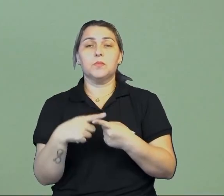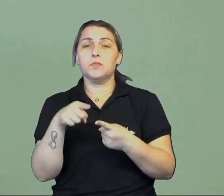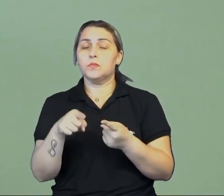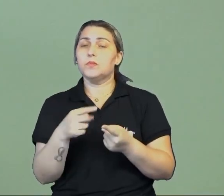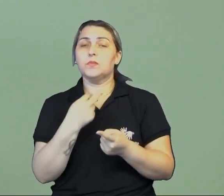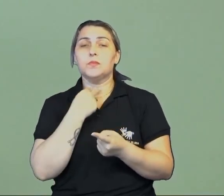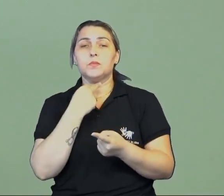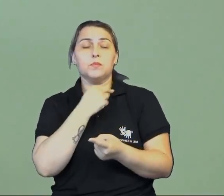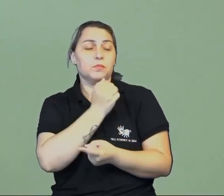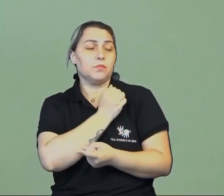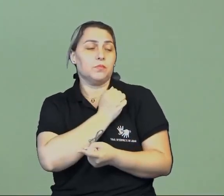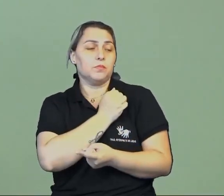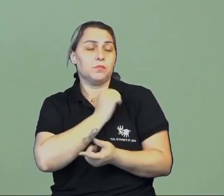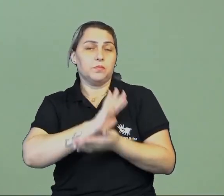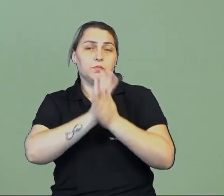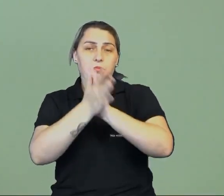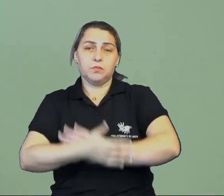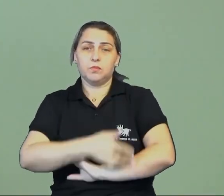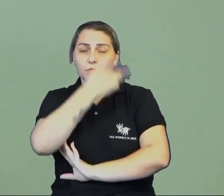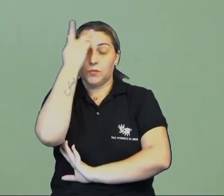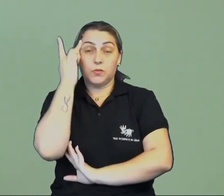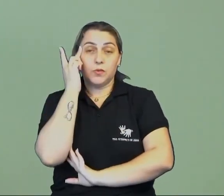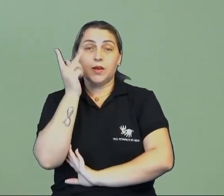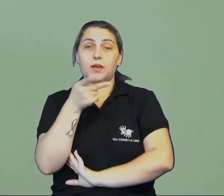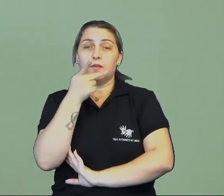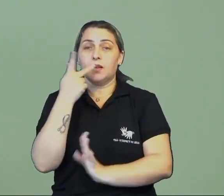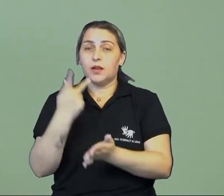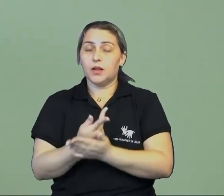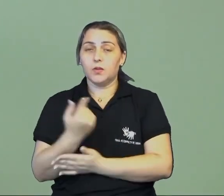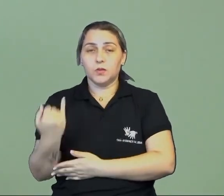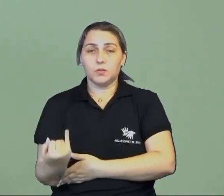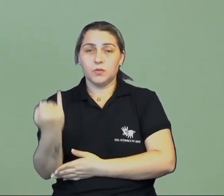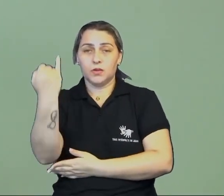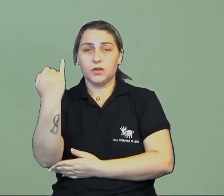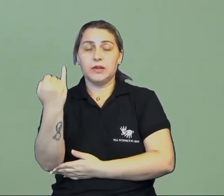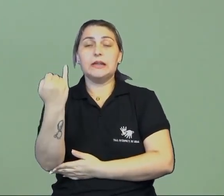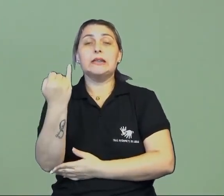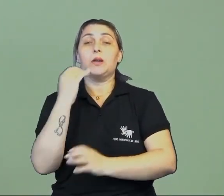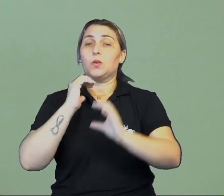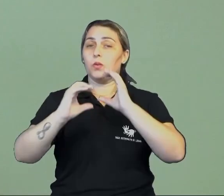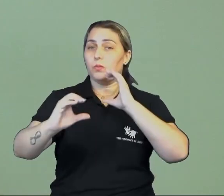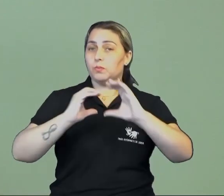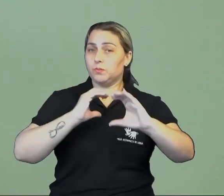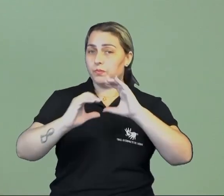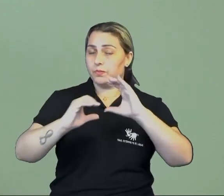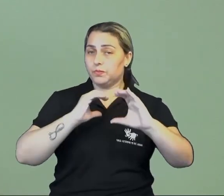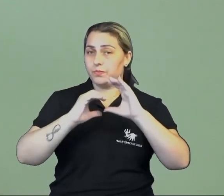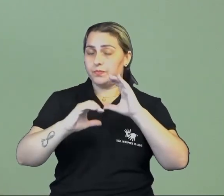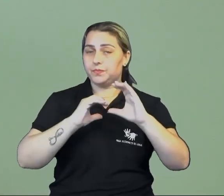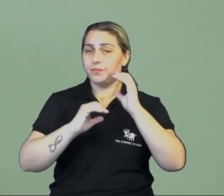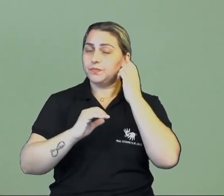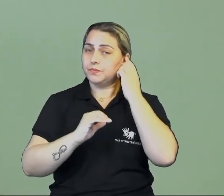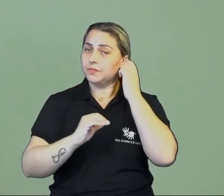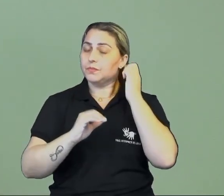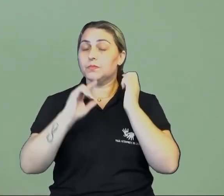você não pode discriminar uma pessoa que não fala corretamente? O importante é se comunicar, né?